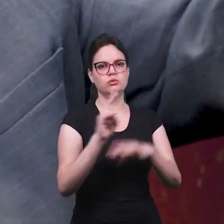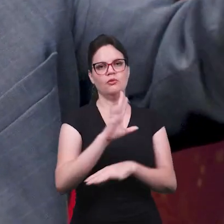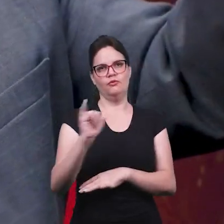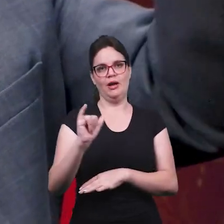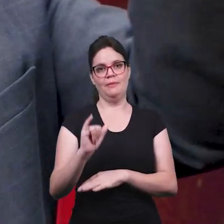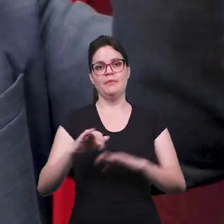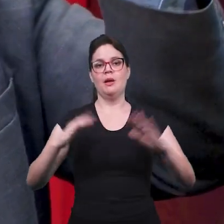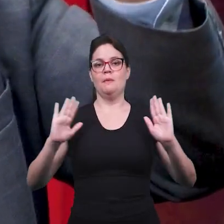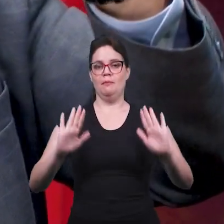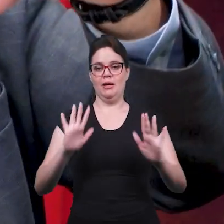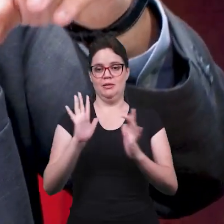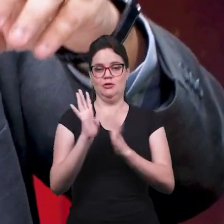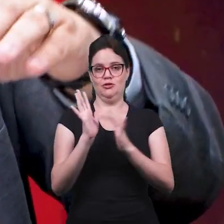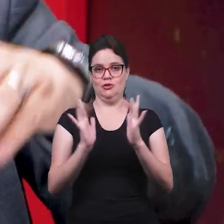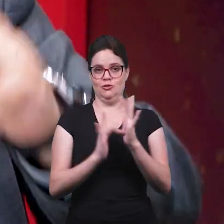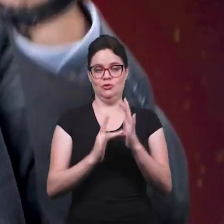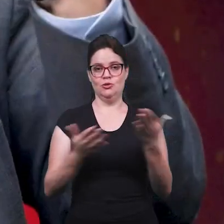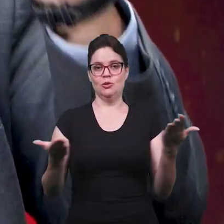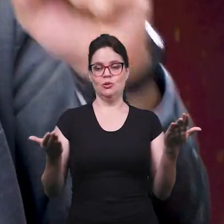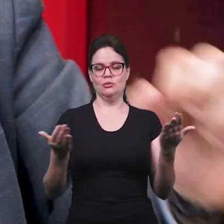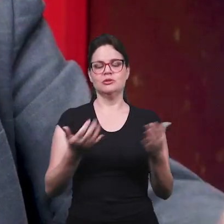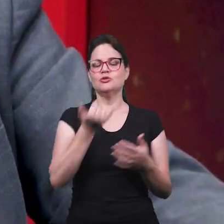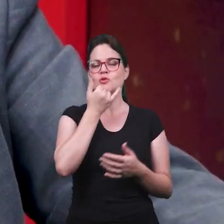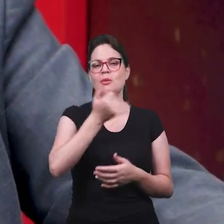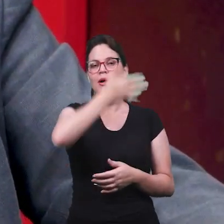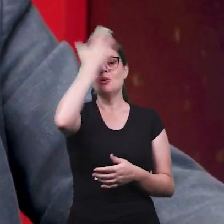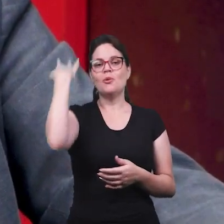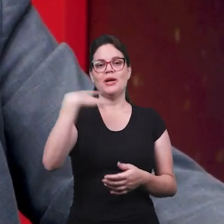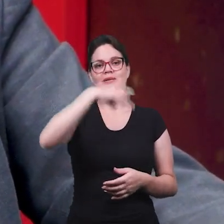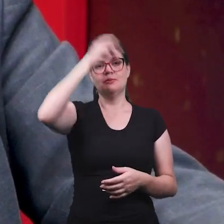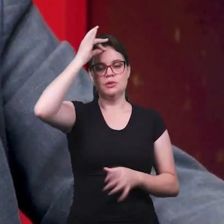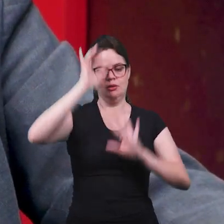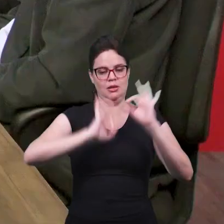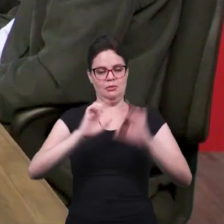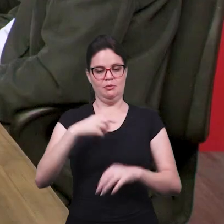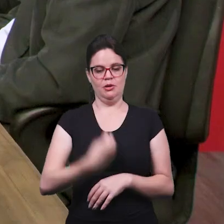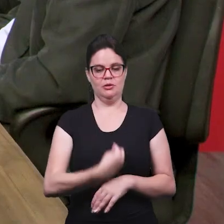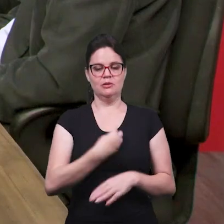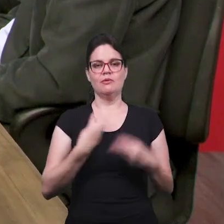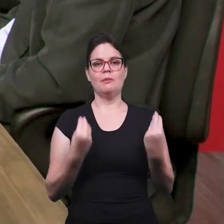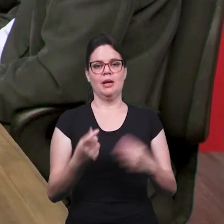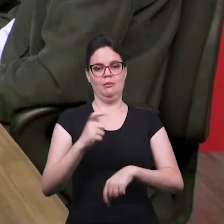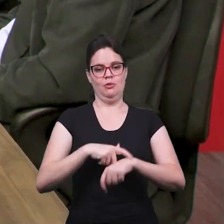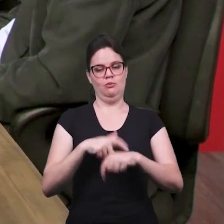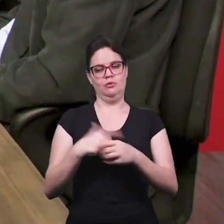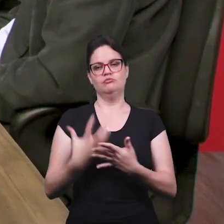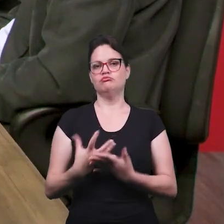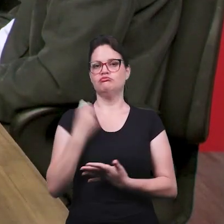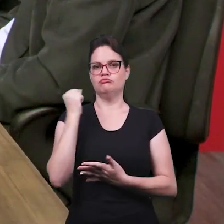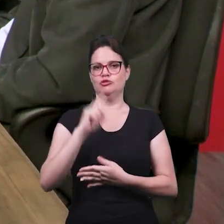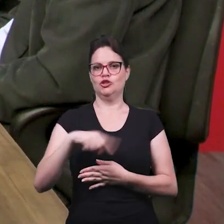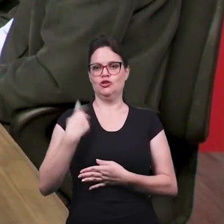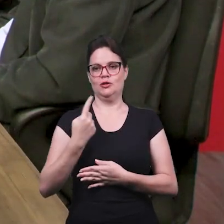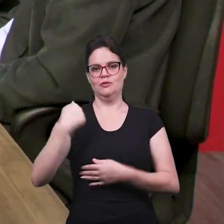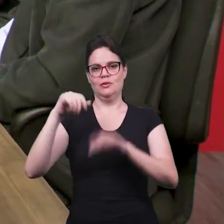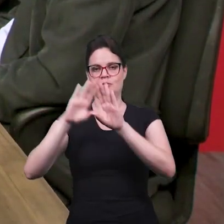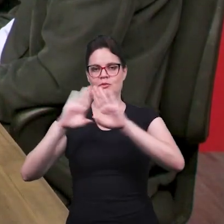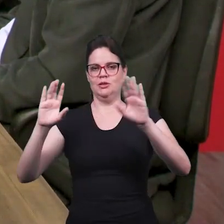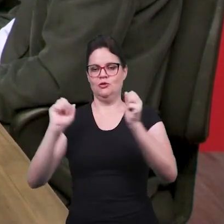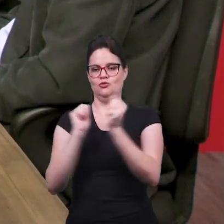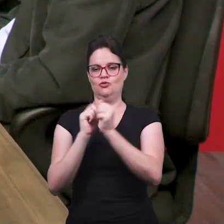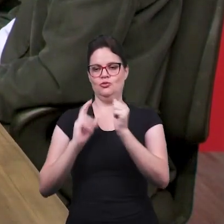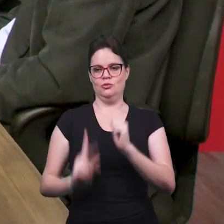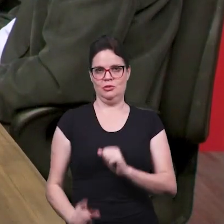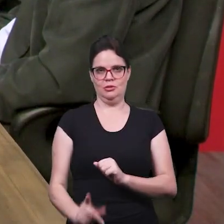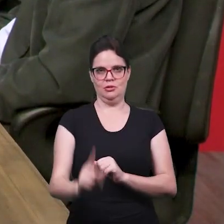momento, onde nós ouviremos a voz do Senhor e estaremos para sempre com o Senhor. Muito bem. Eu acho que, até para a gente poder finalizar